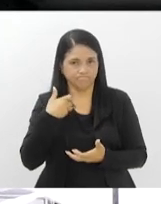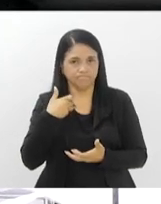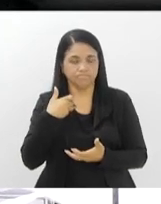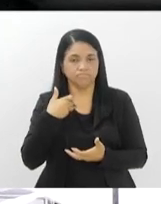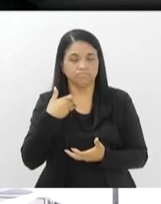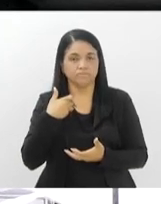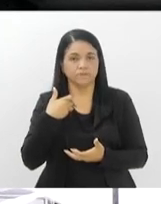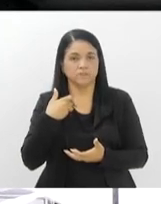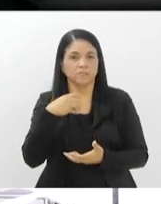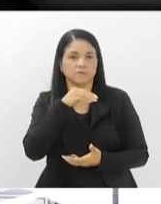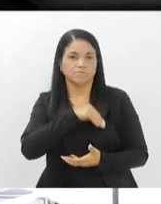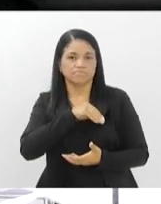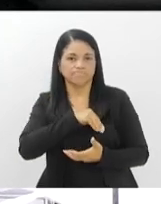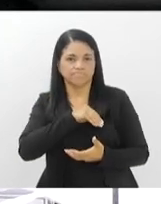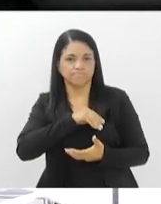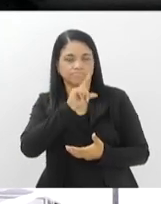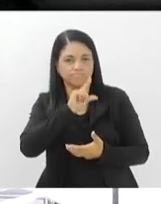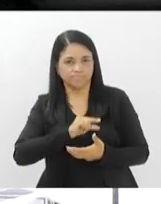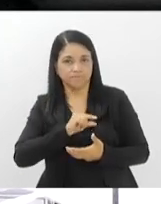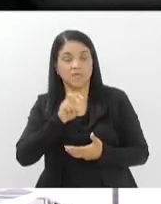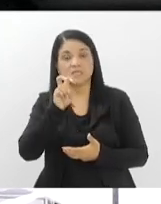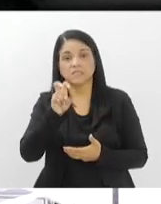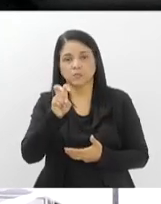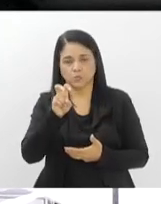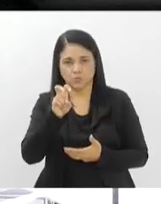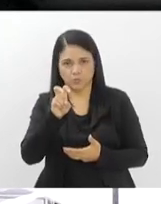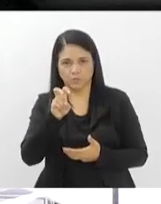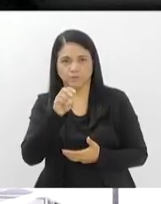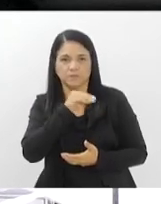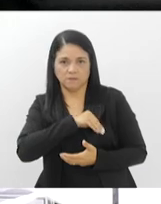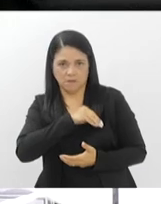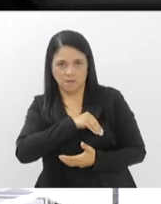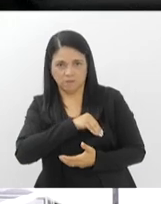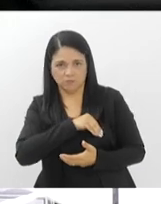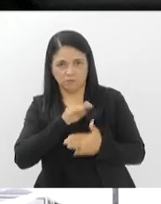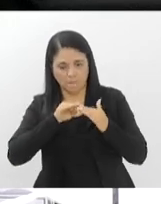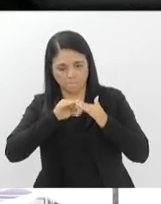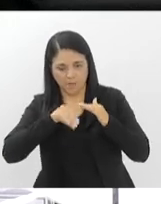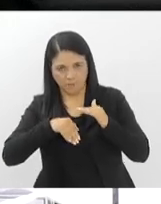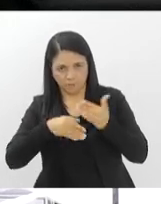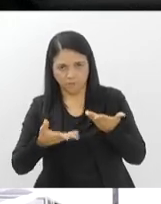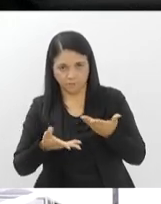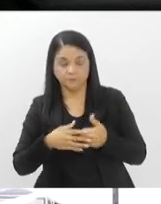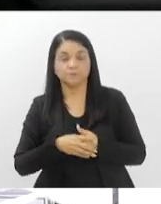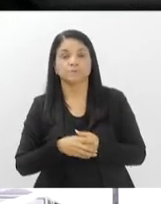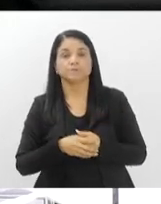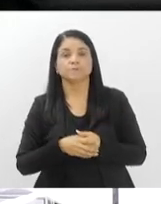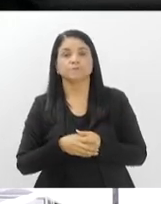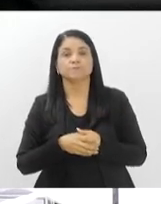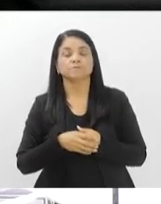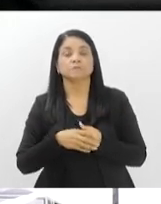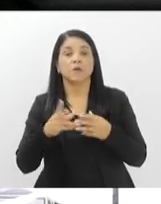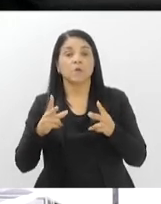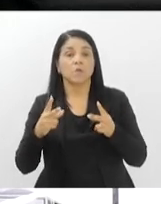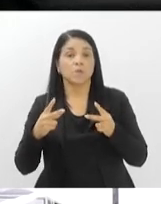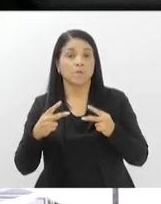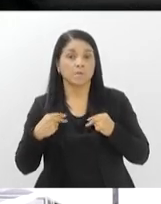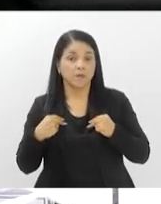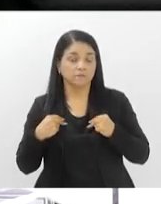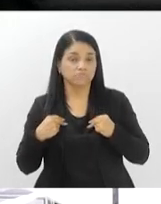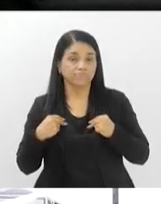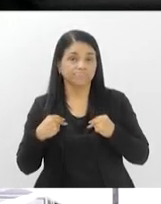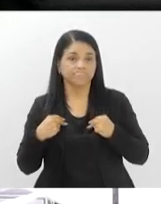renda inferior a 5 salários mínimos. Então, em relação ao mérito,